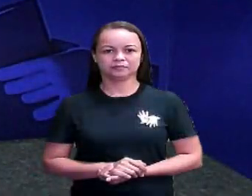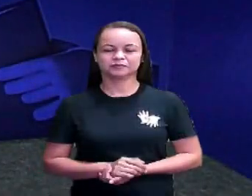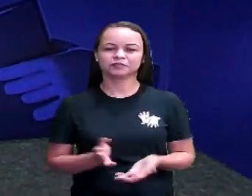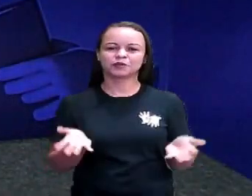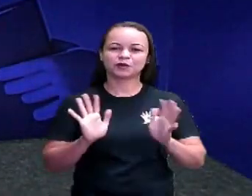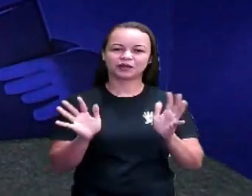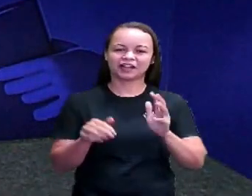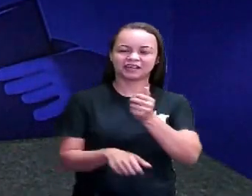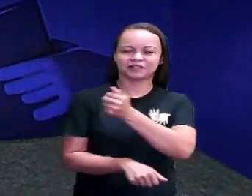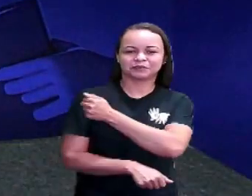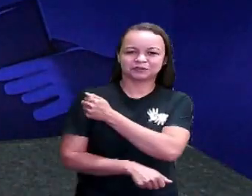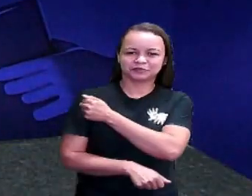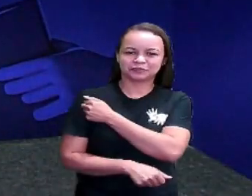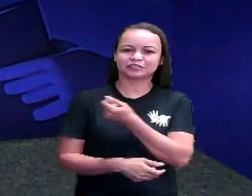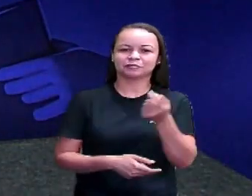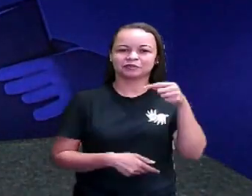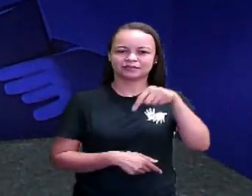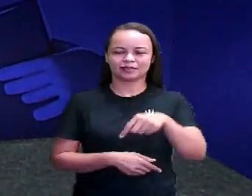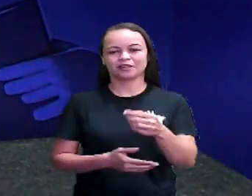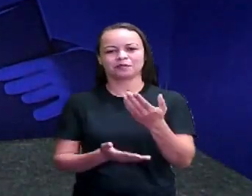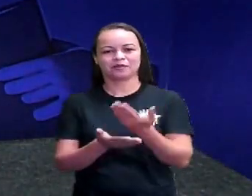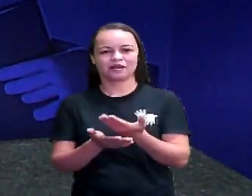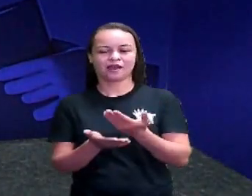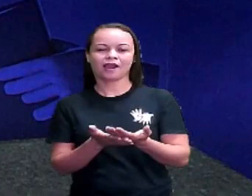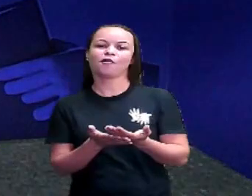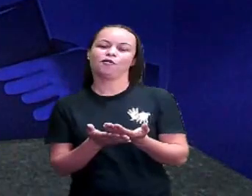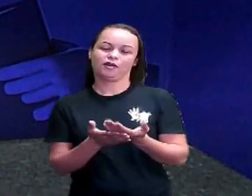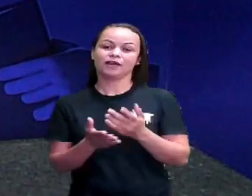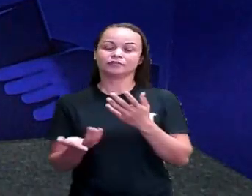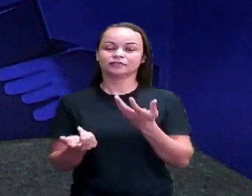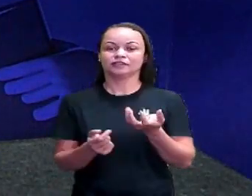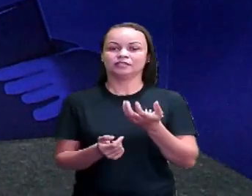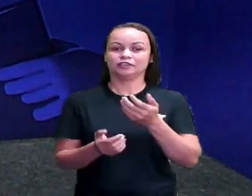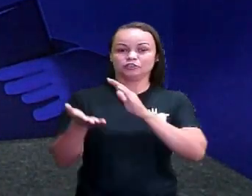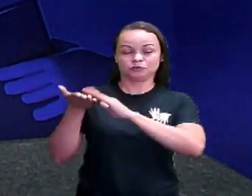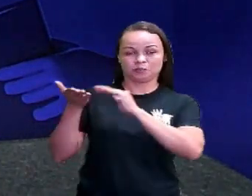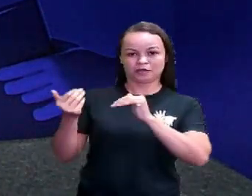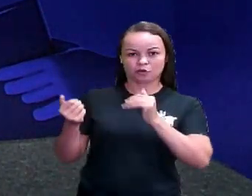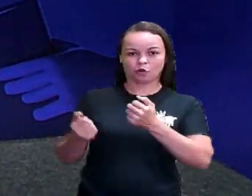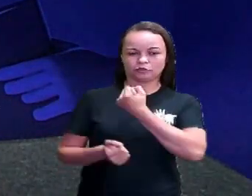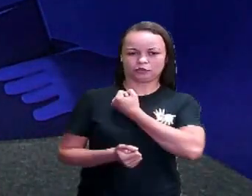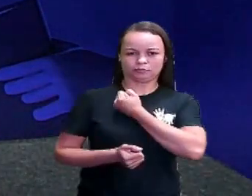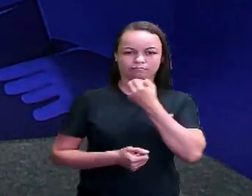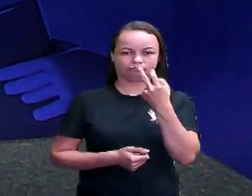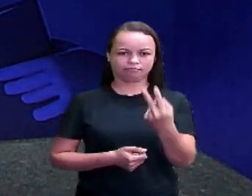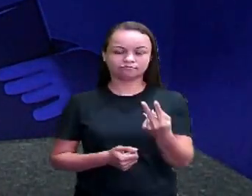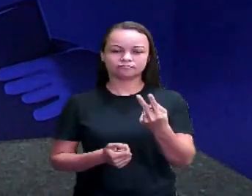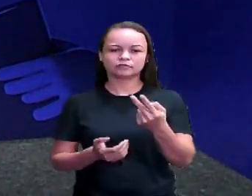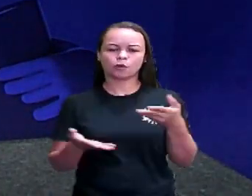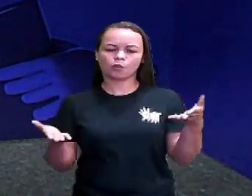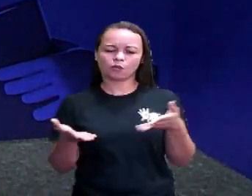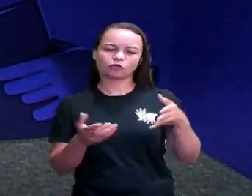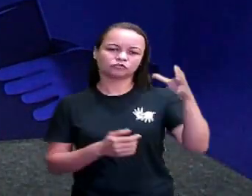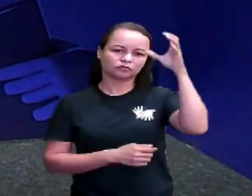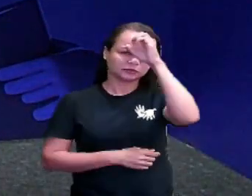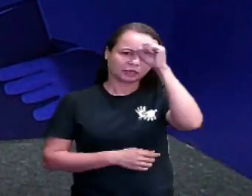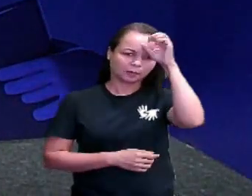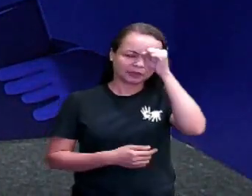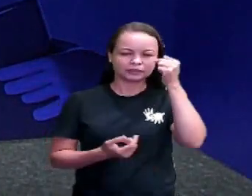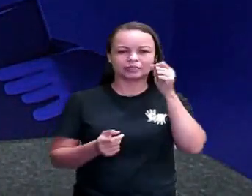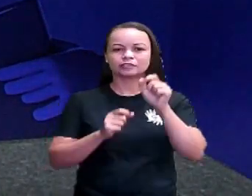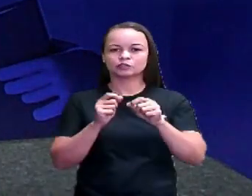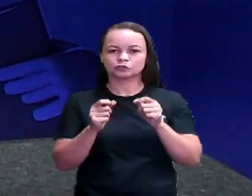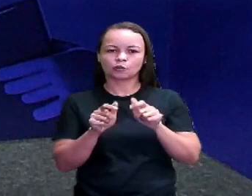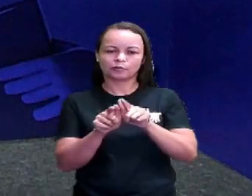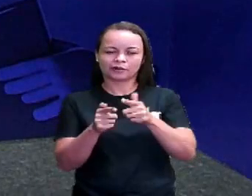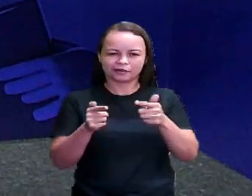gente, estamos aqui para mais uma aula de língua espanhola, nossa aula de número 2, e hoje nós vamos aprender um pouquinho de